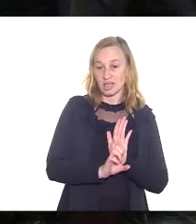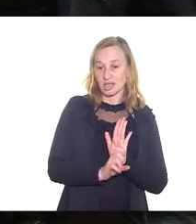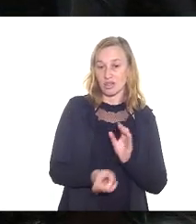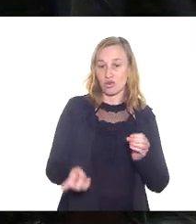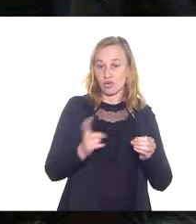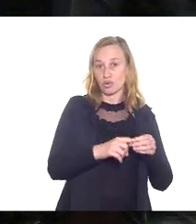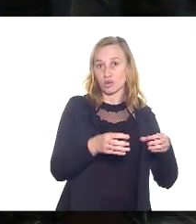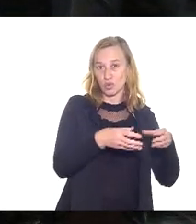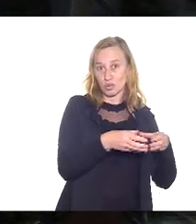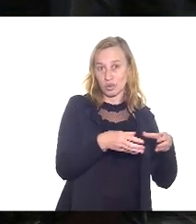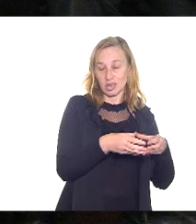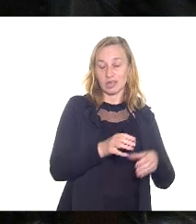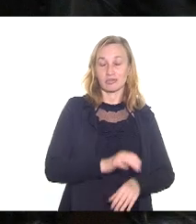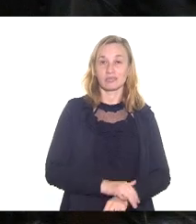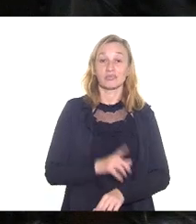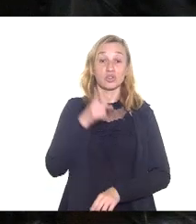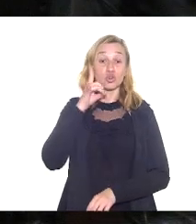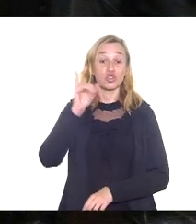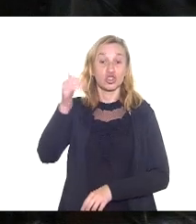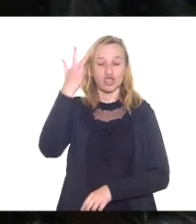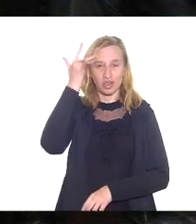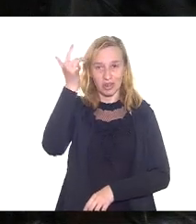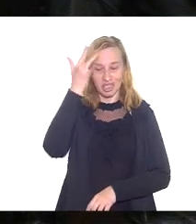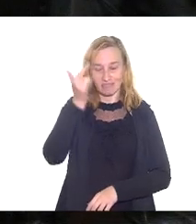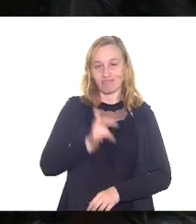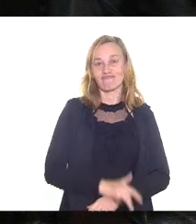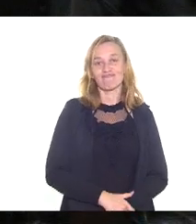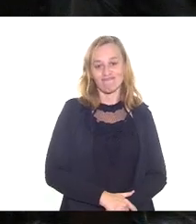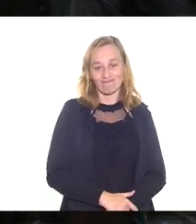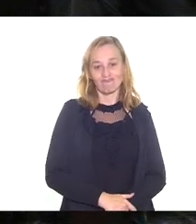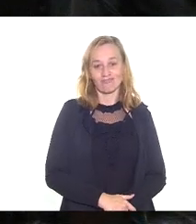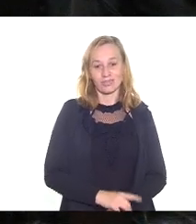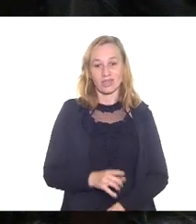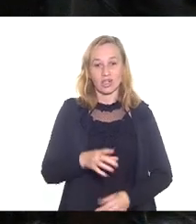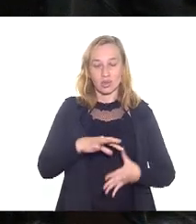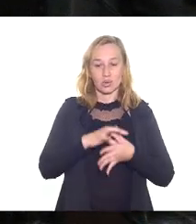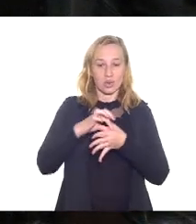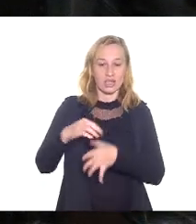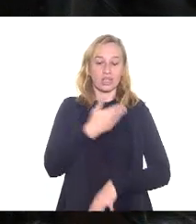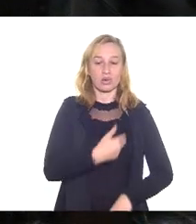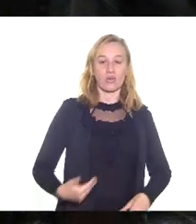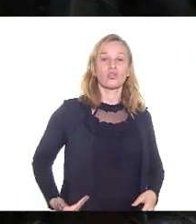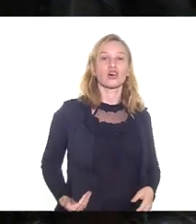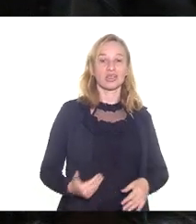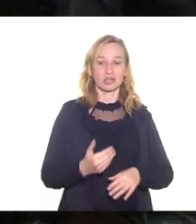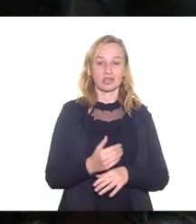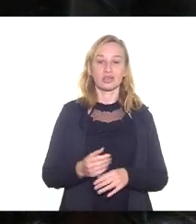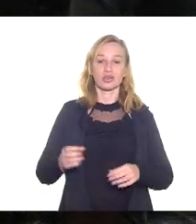e retorna no dia de amanhã, de acordo com o líder do governo, porque